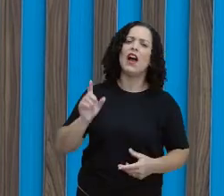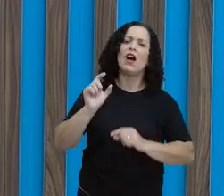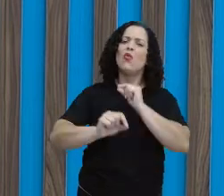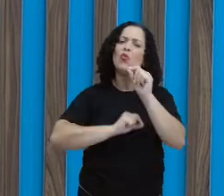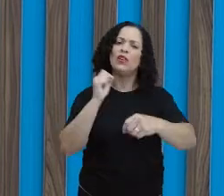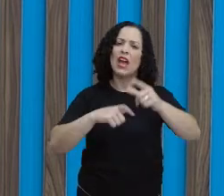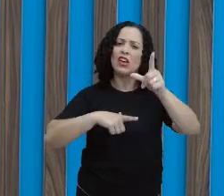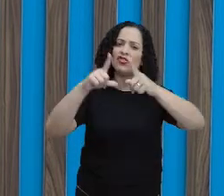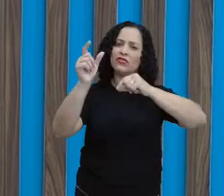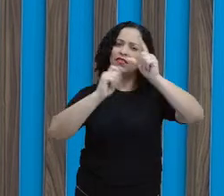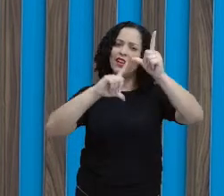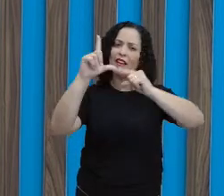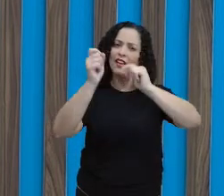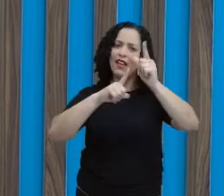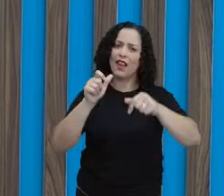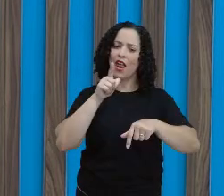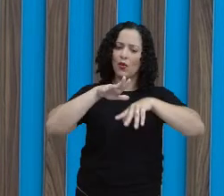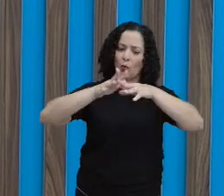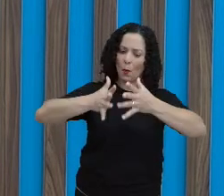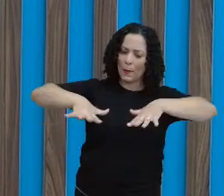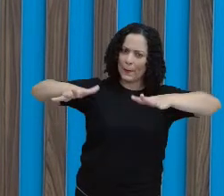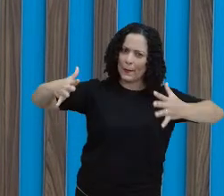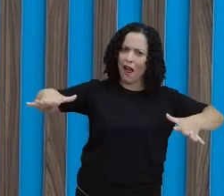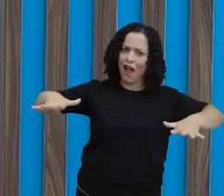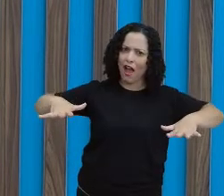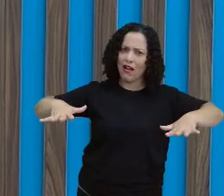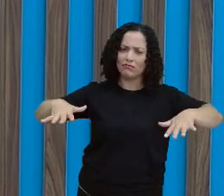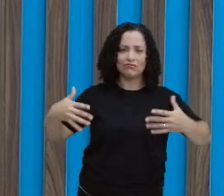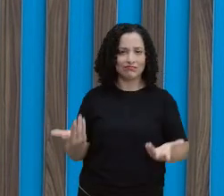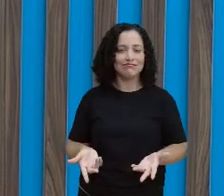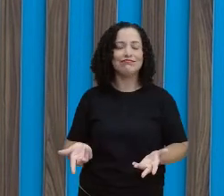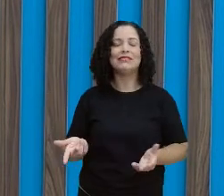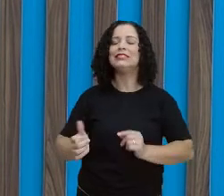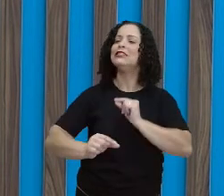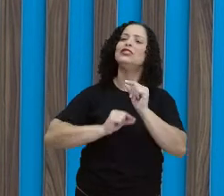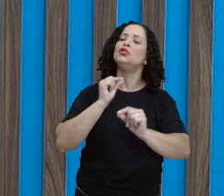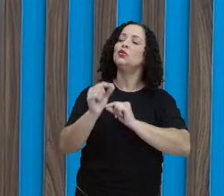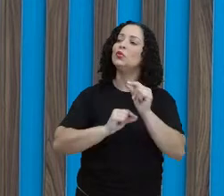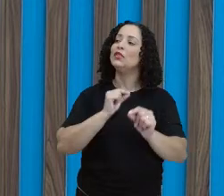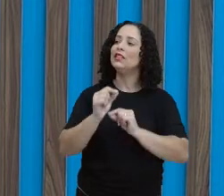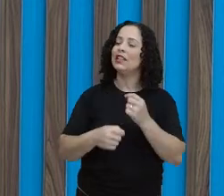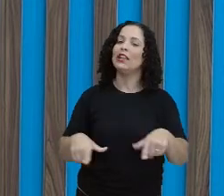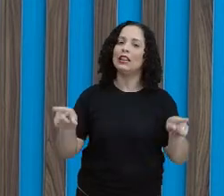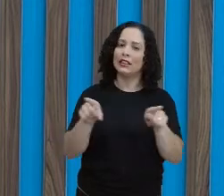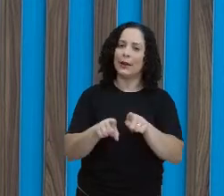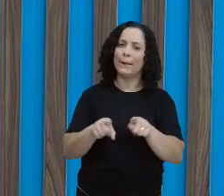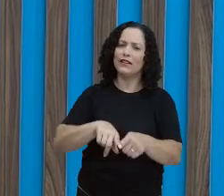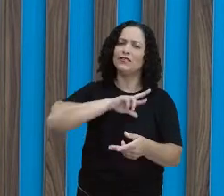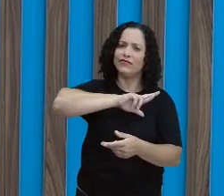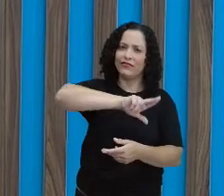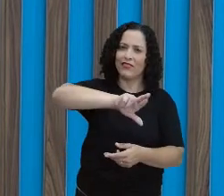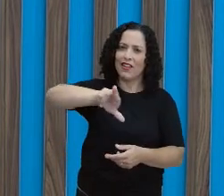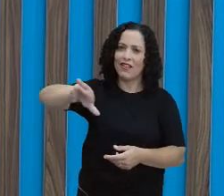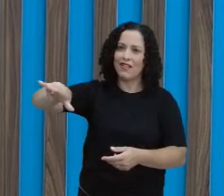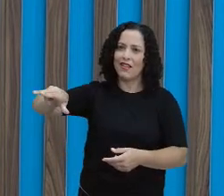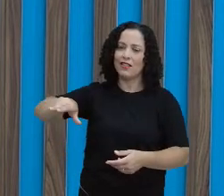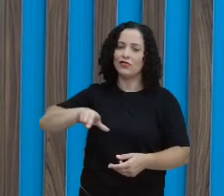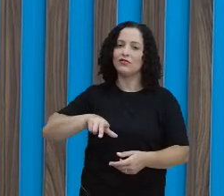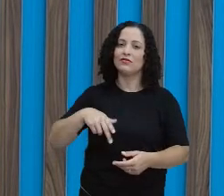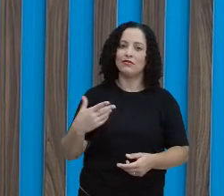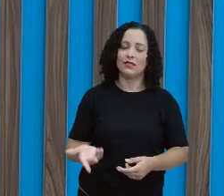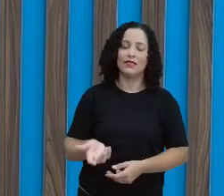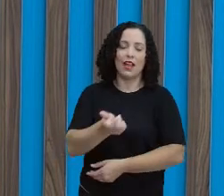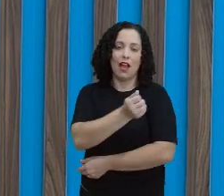termina essa frase aí, Gabriel. E disse também, é certo, que tem outros, né? Então, aí,